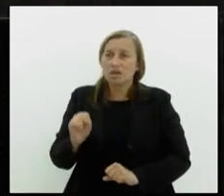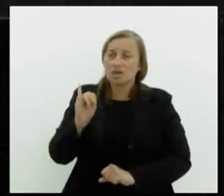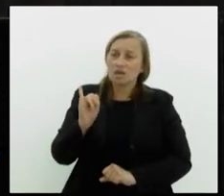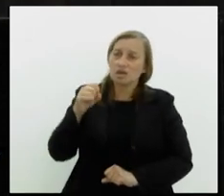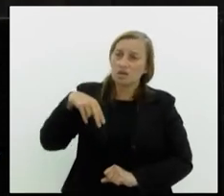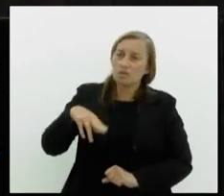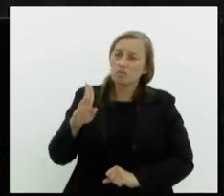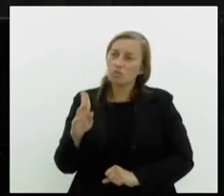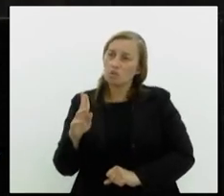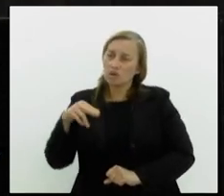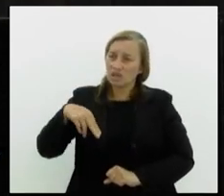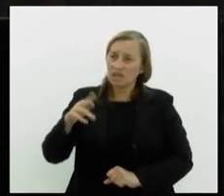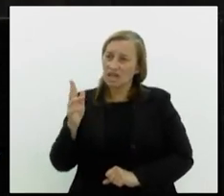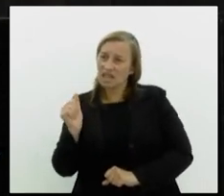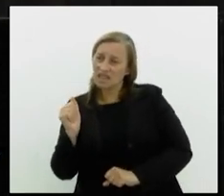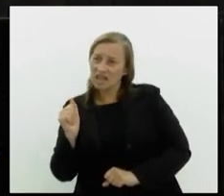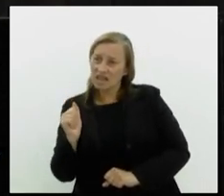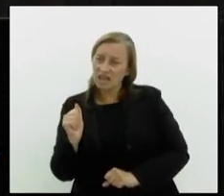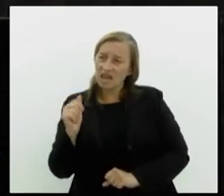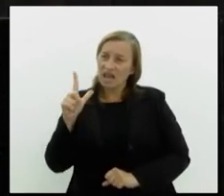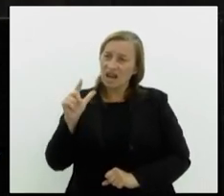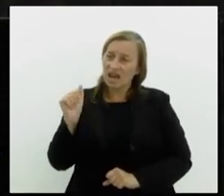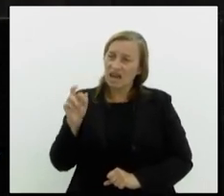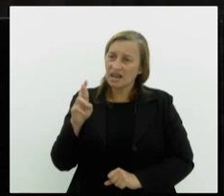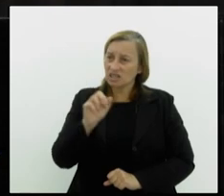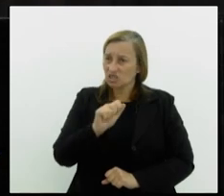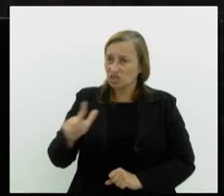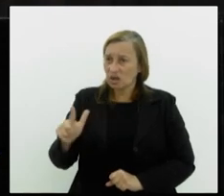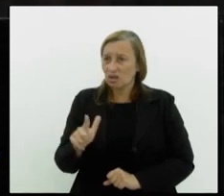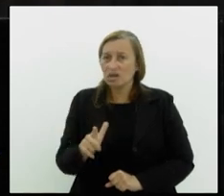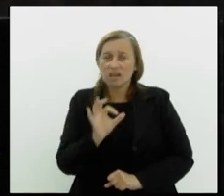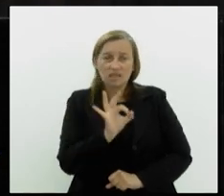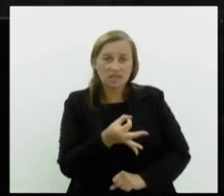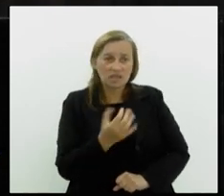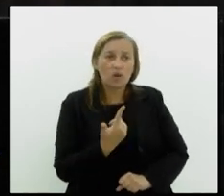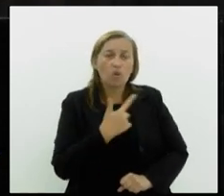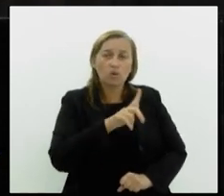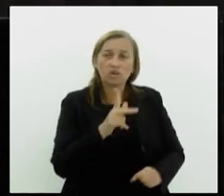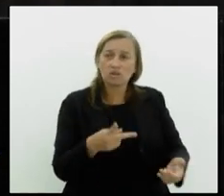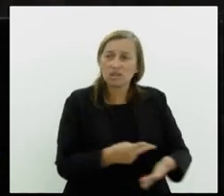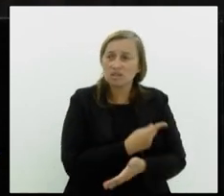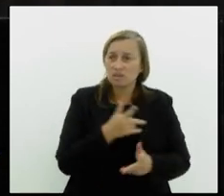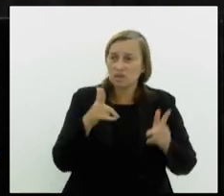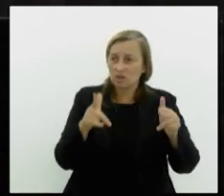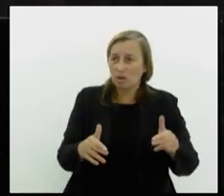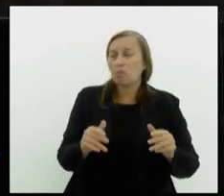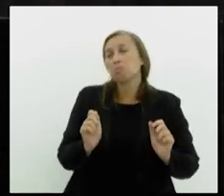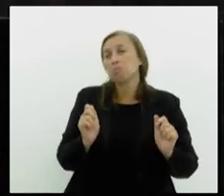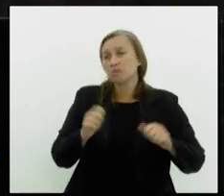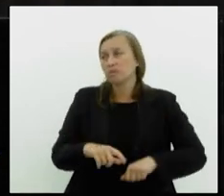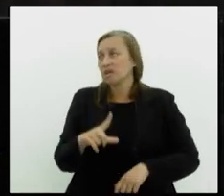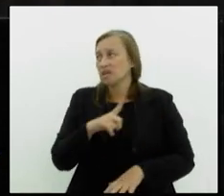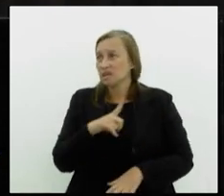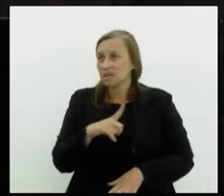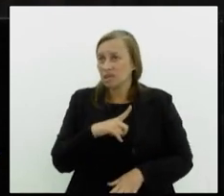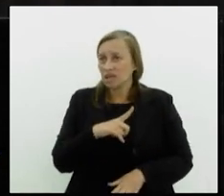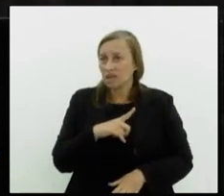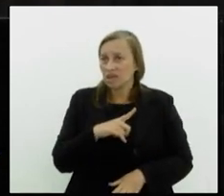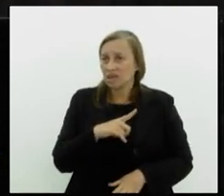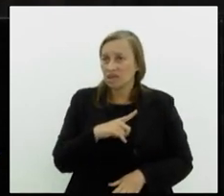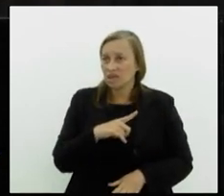Porque, fatalmente, outro evento como esse tem possibilidade, probabilidade